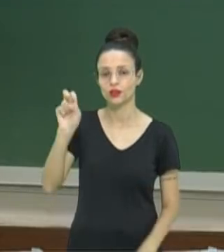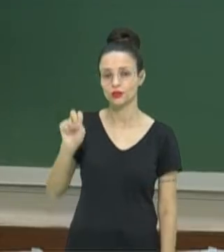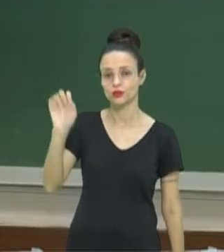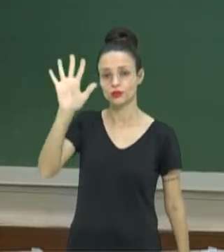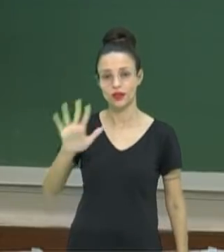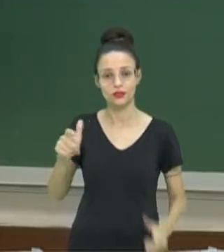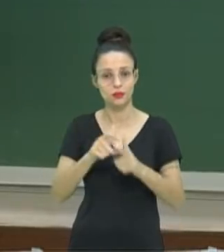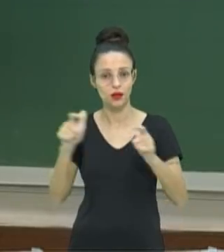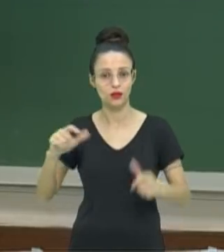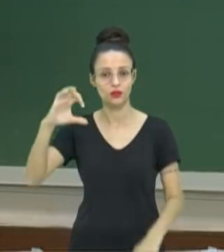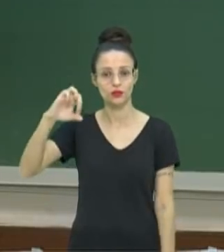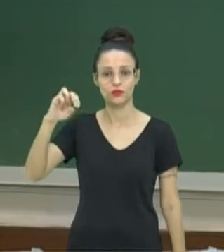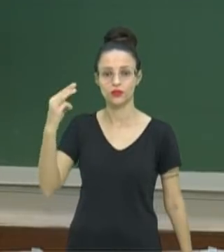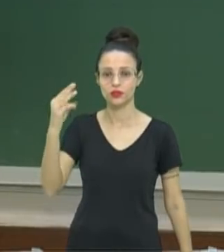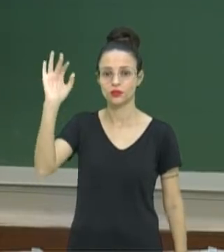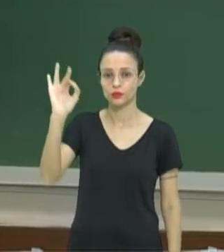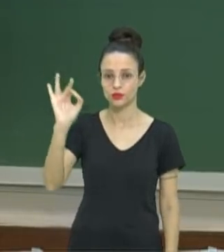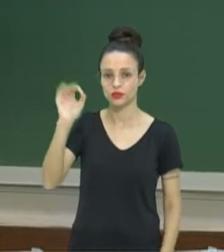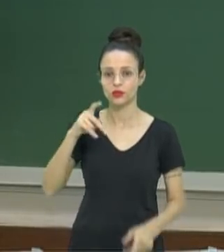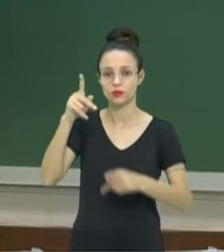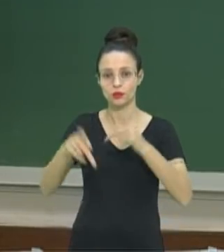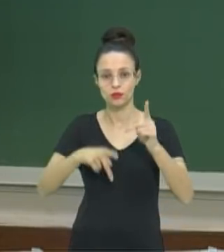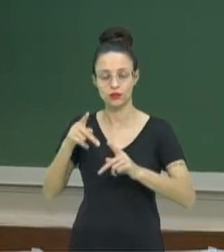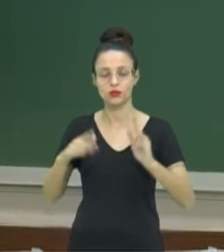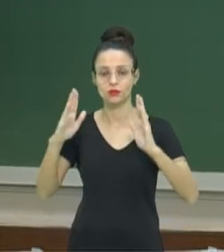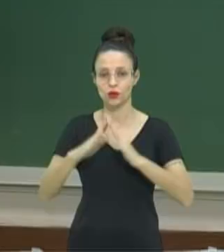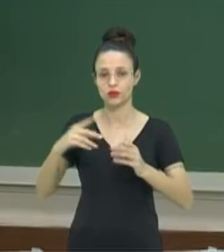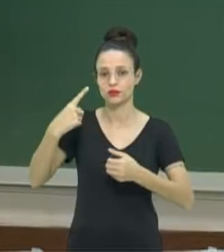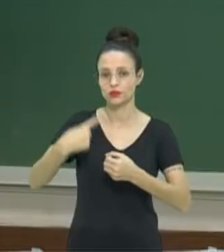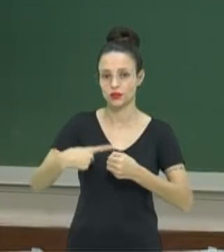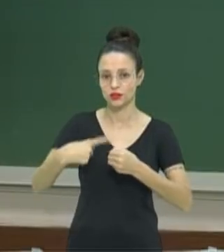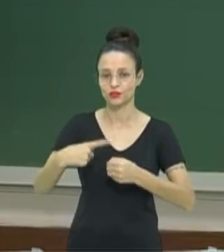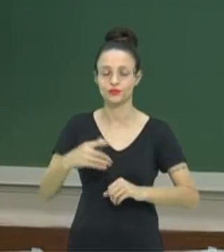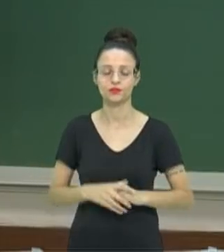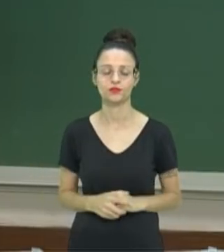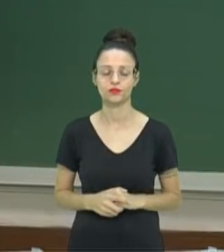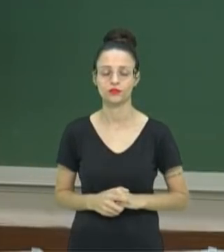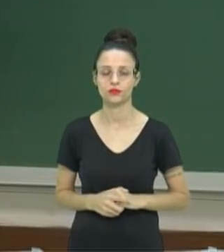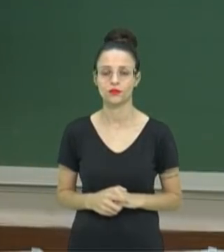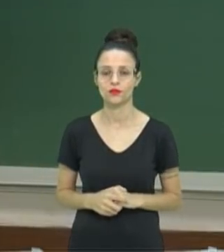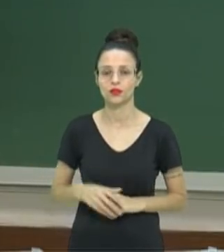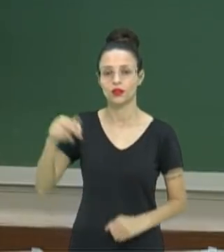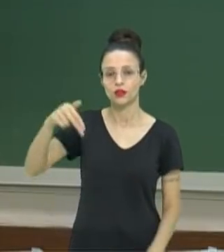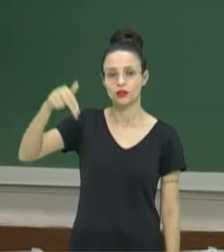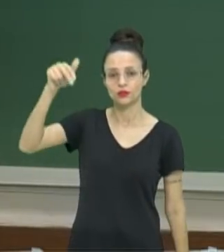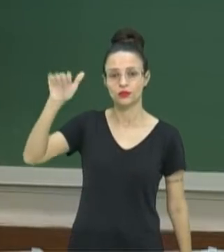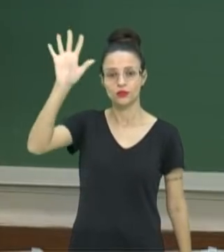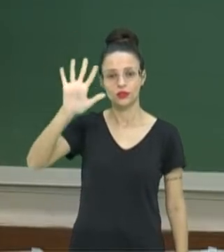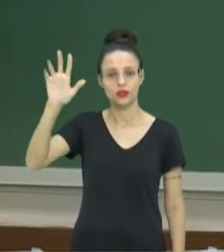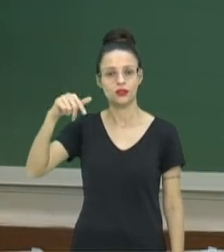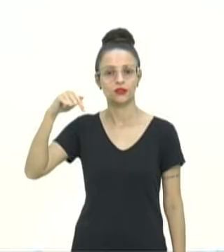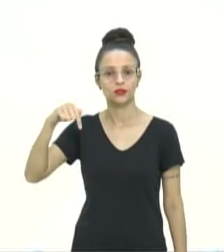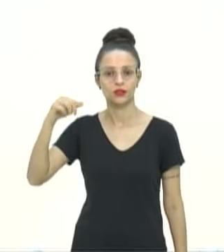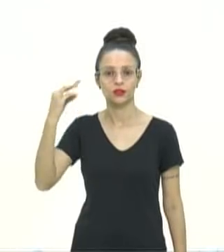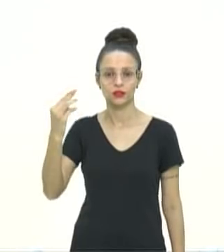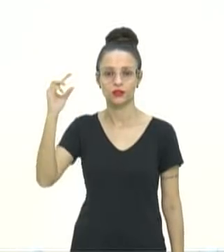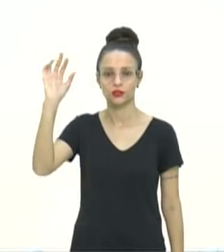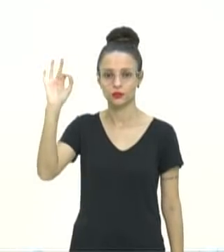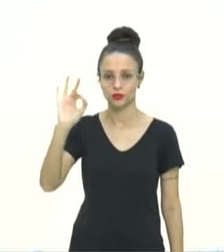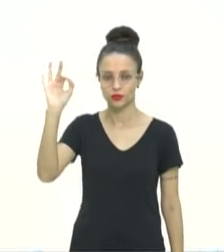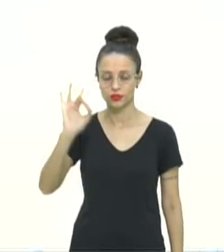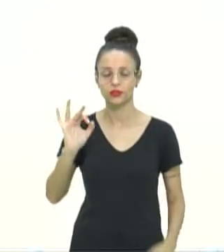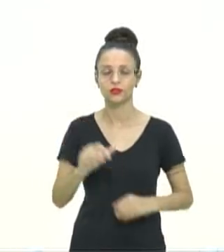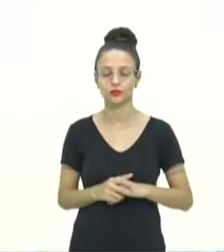maior ainda, 93% da população mora em cidades. Depois nós vamos ter o Nordeste ali com